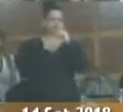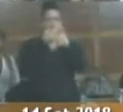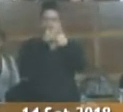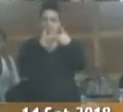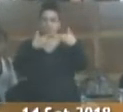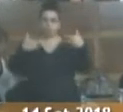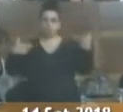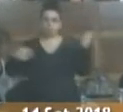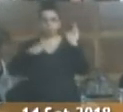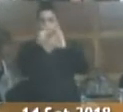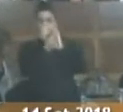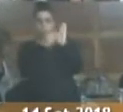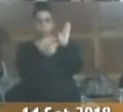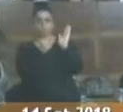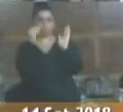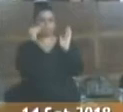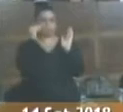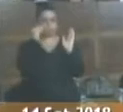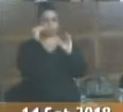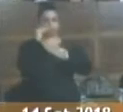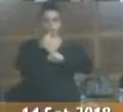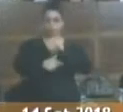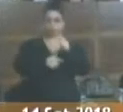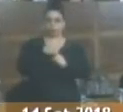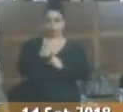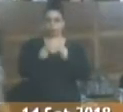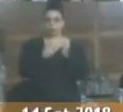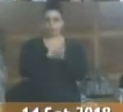projetos, vários trabalhos